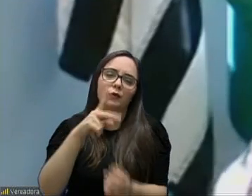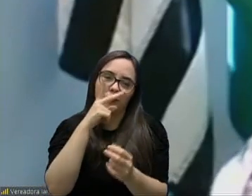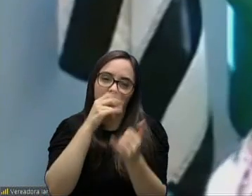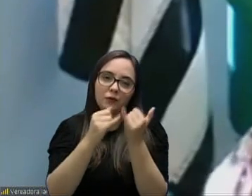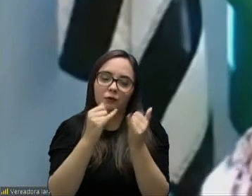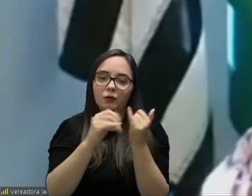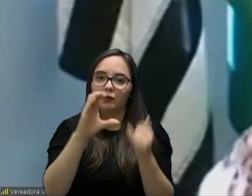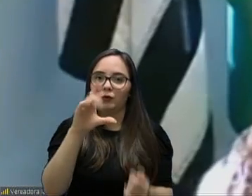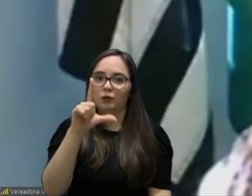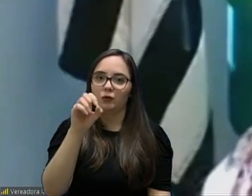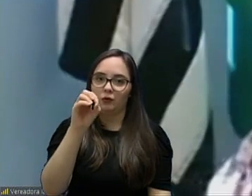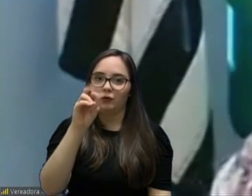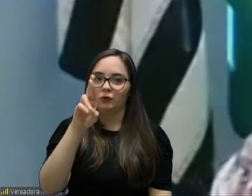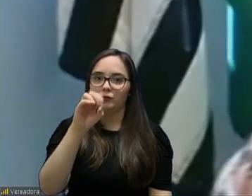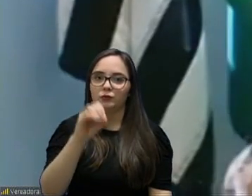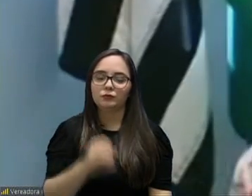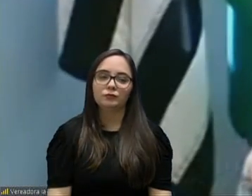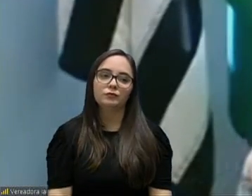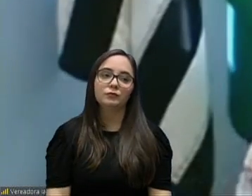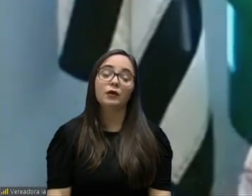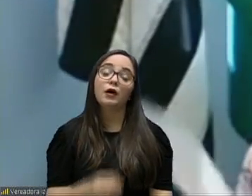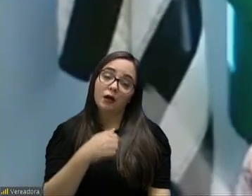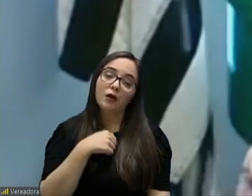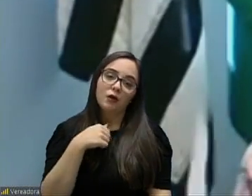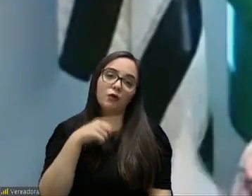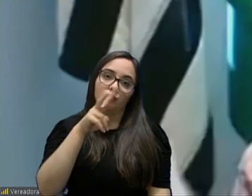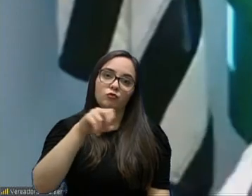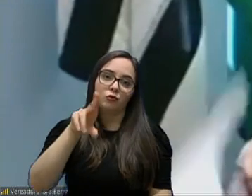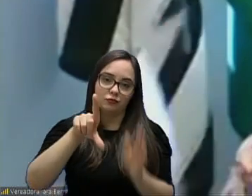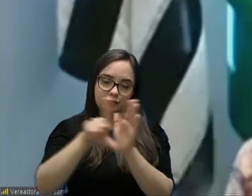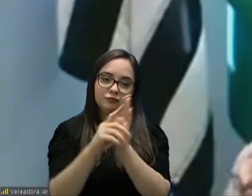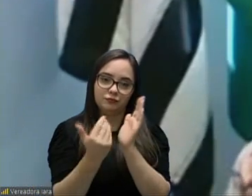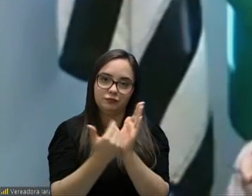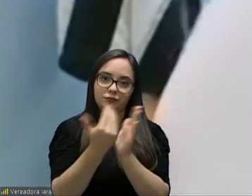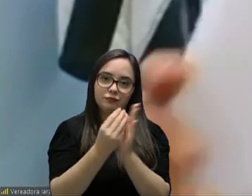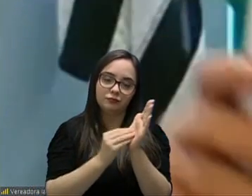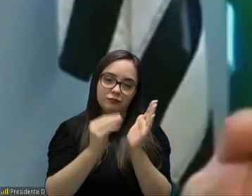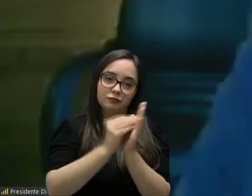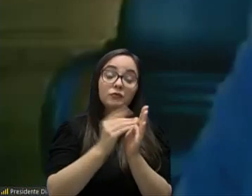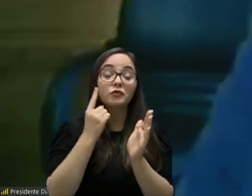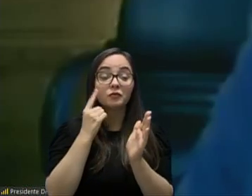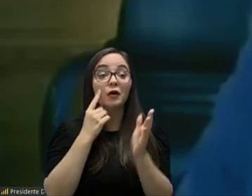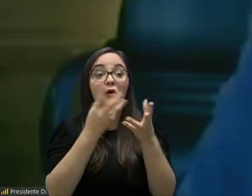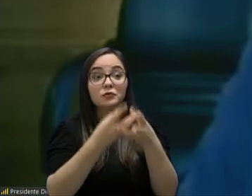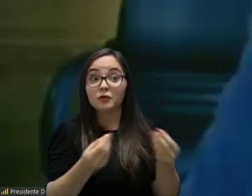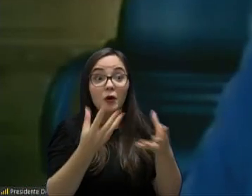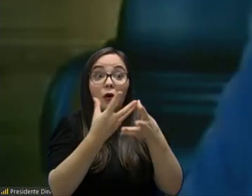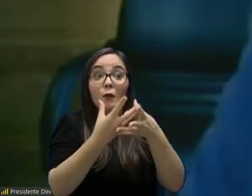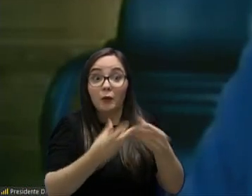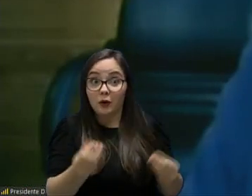de qualquer forma, senhor presidente, até resolver. Se não, se resolver de outra forma, retira essa emenda.